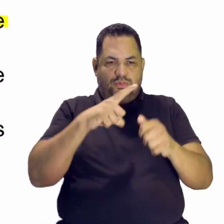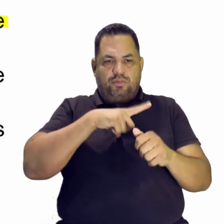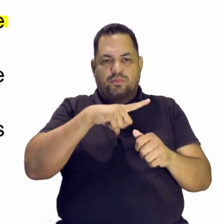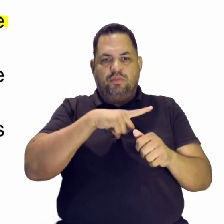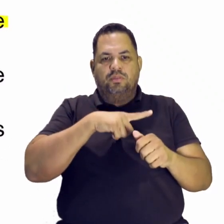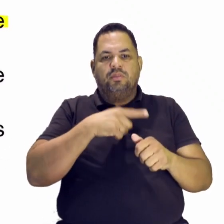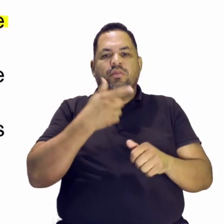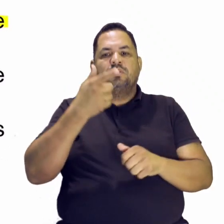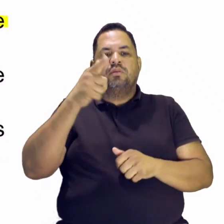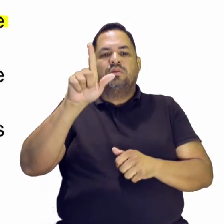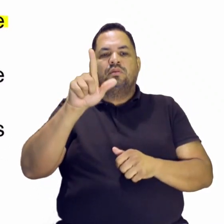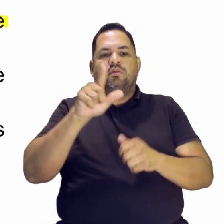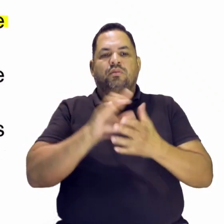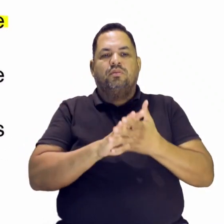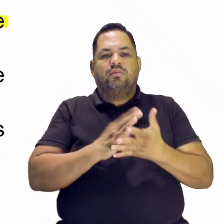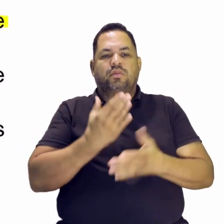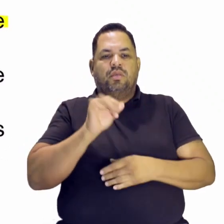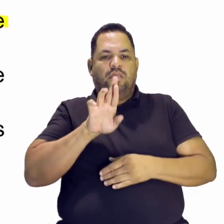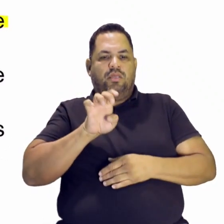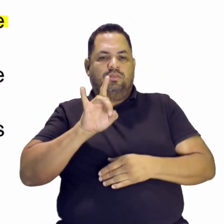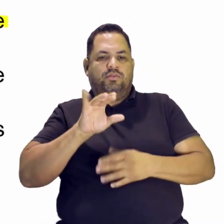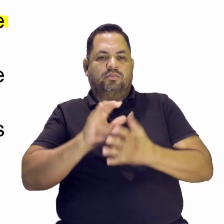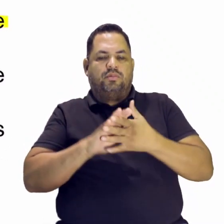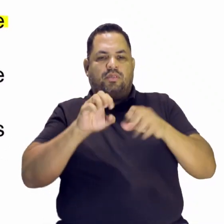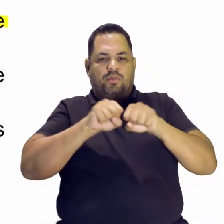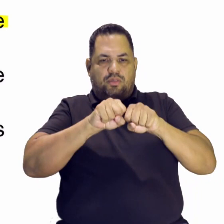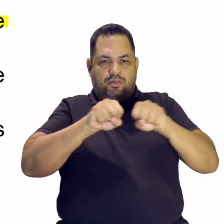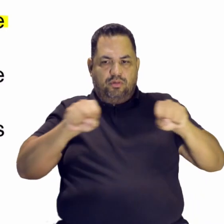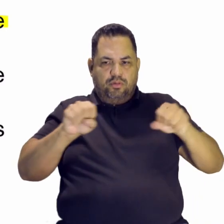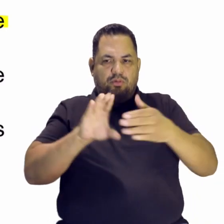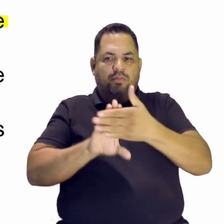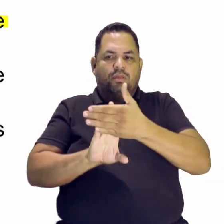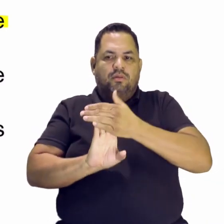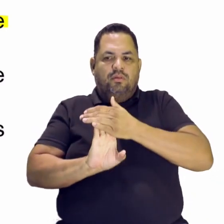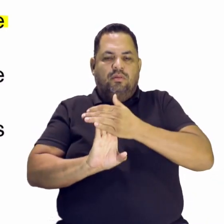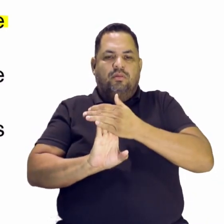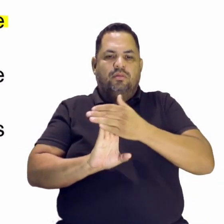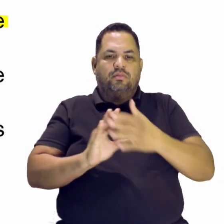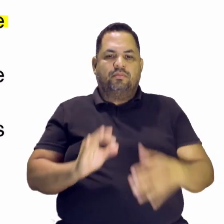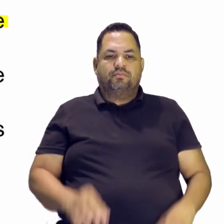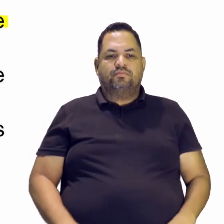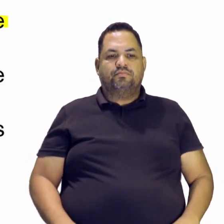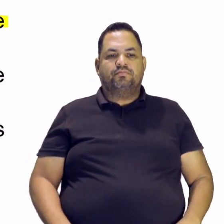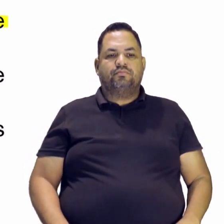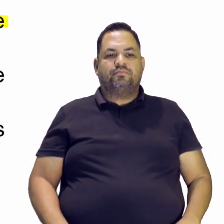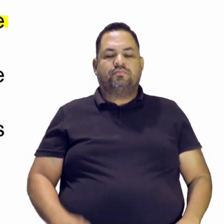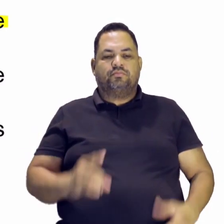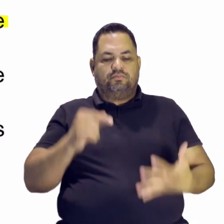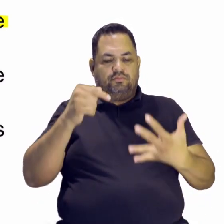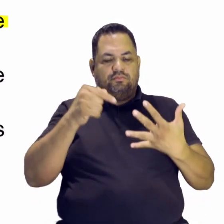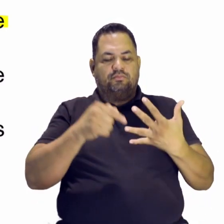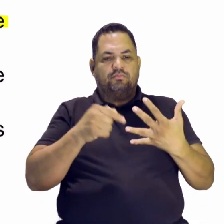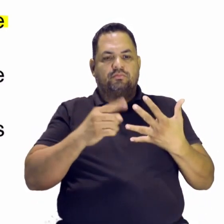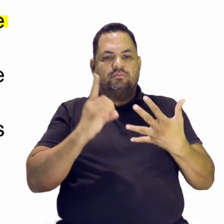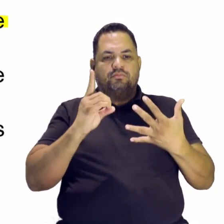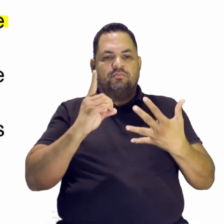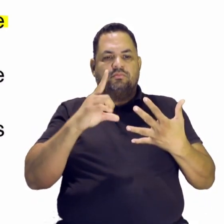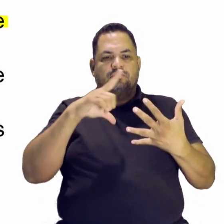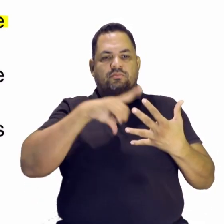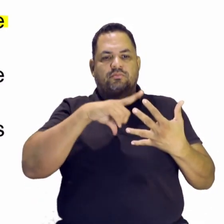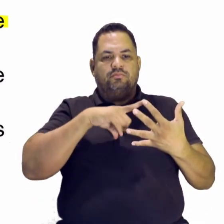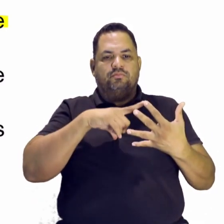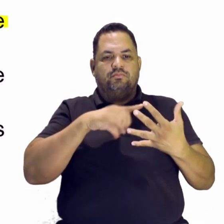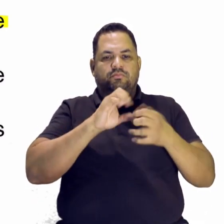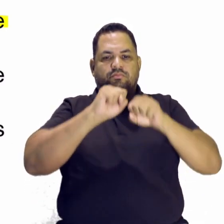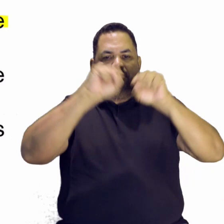outra fase de relaxamento, que é o alongamento, certo? Na letra D, eu já chamo essa fase